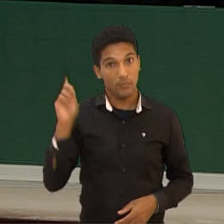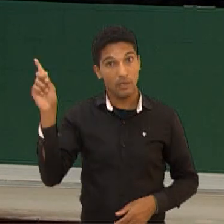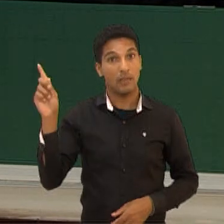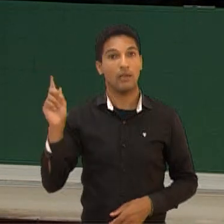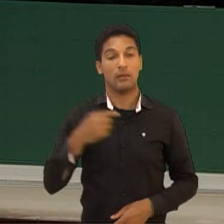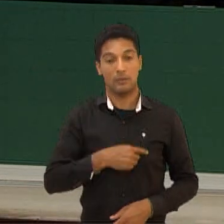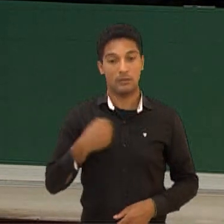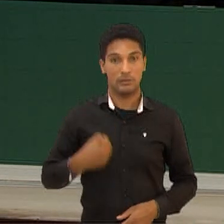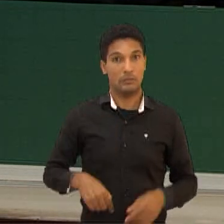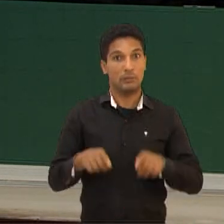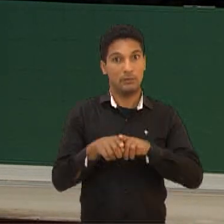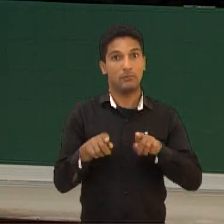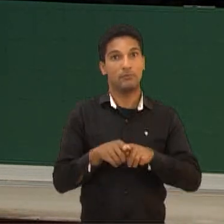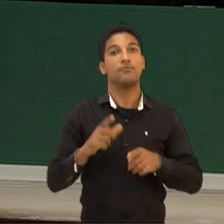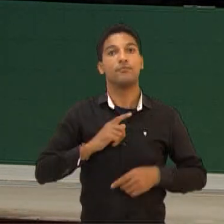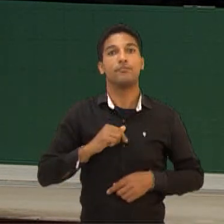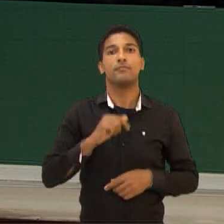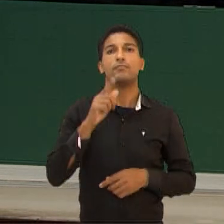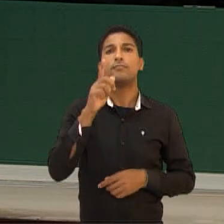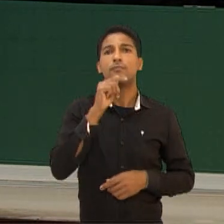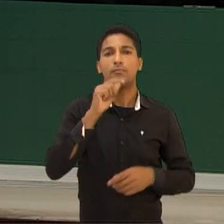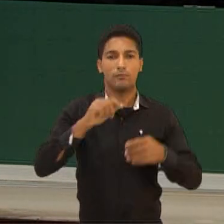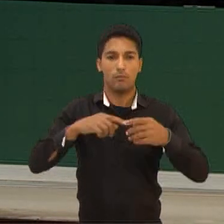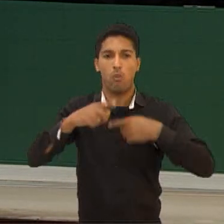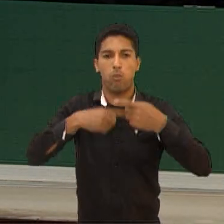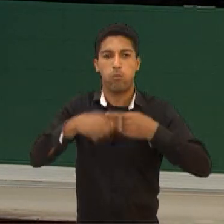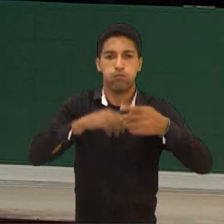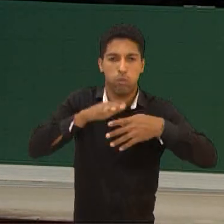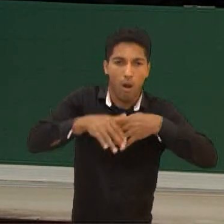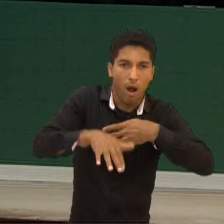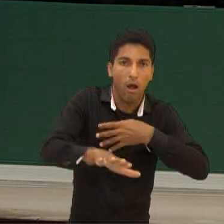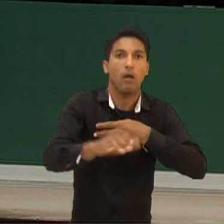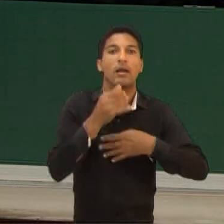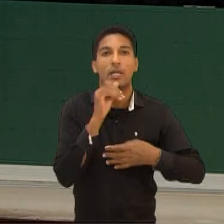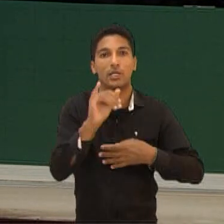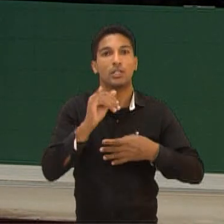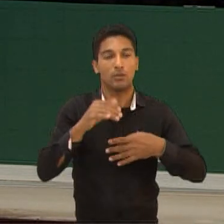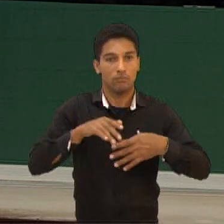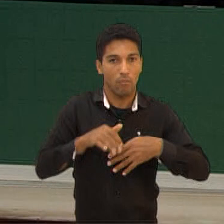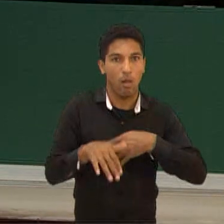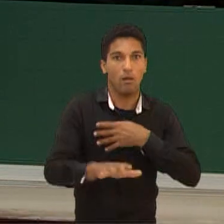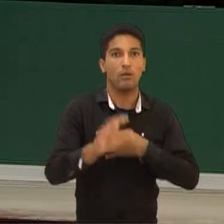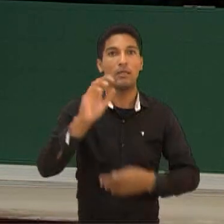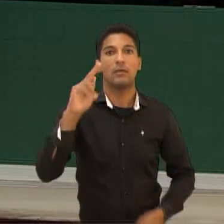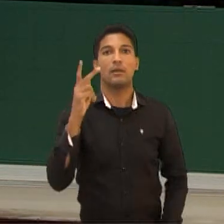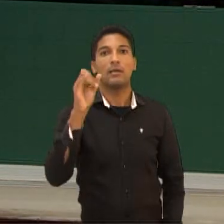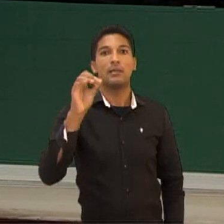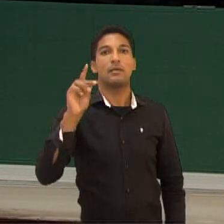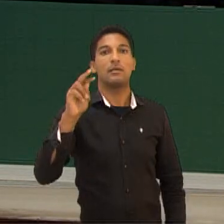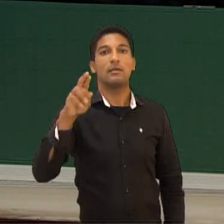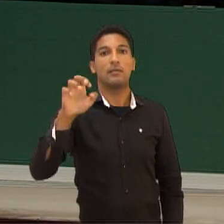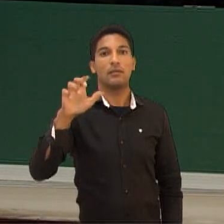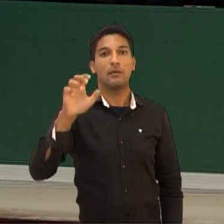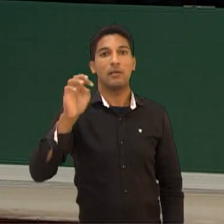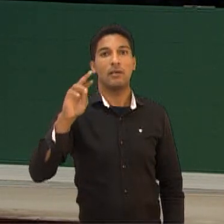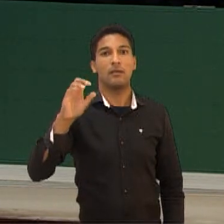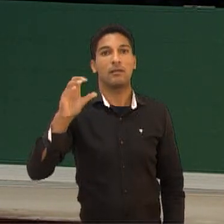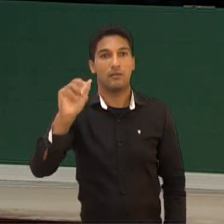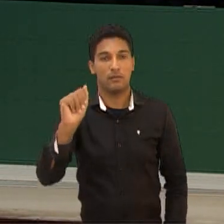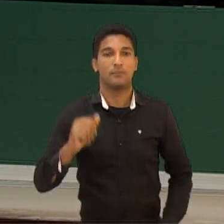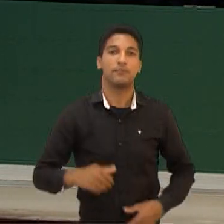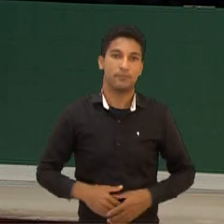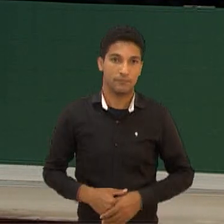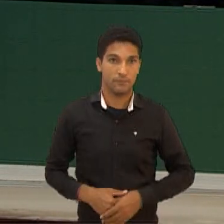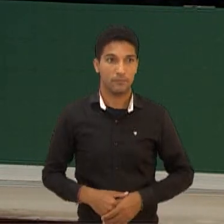ideia, estudos comprovaram que quando a usina de Três Gargantas estiver no seu nível máximo, o peso dela vai ser